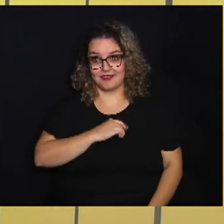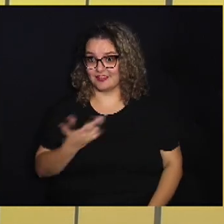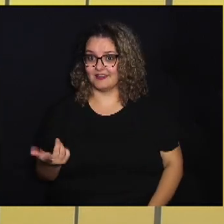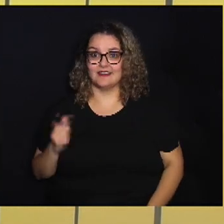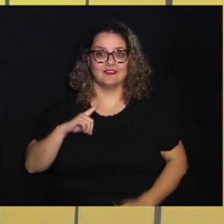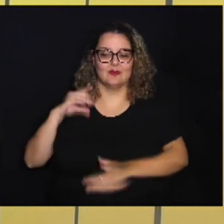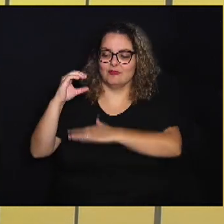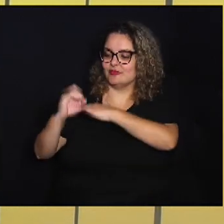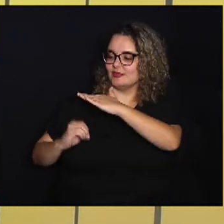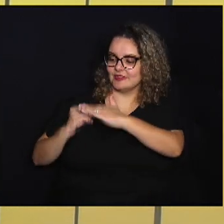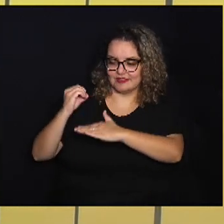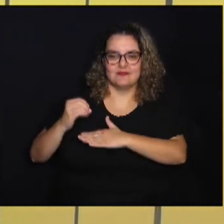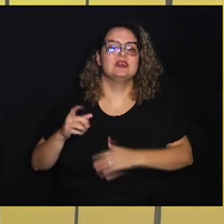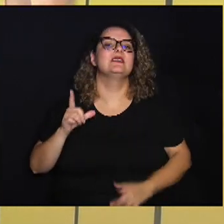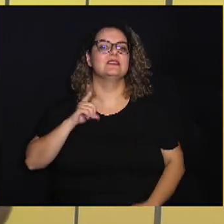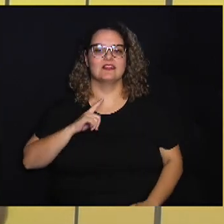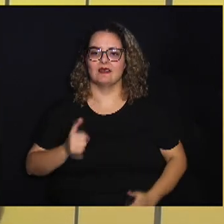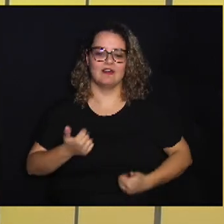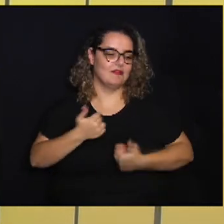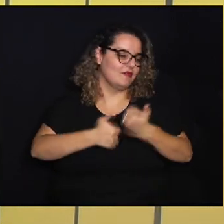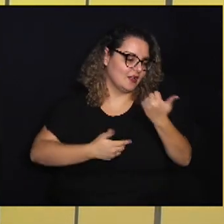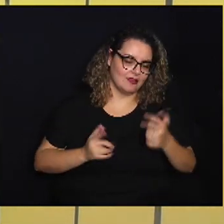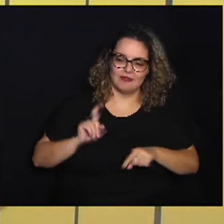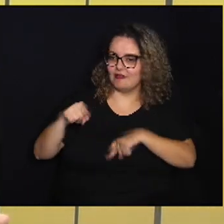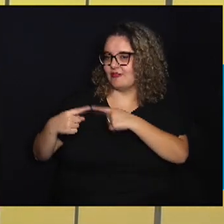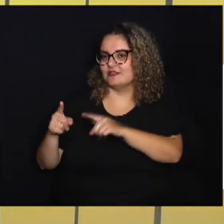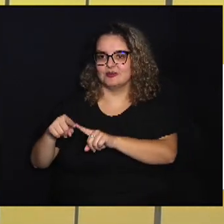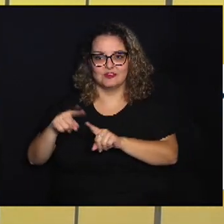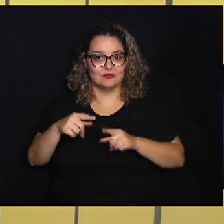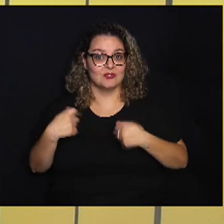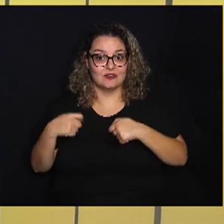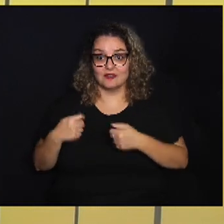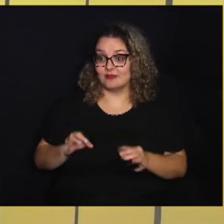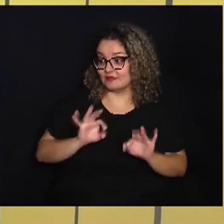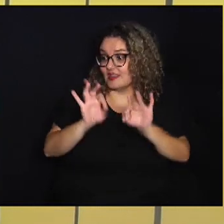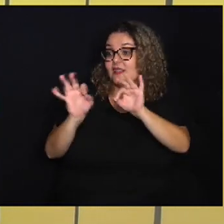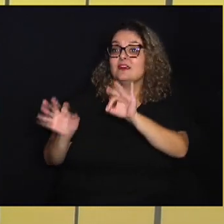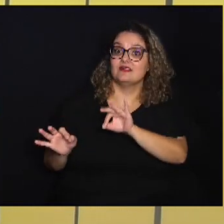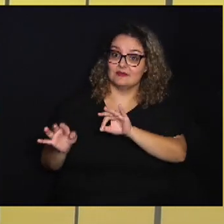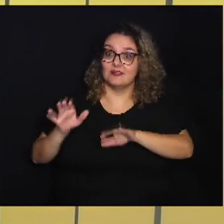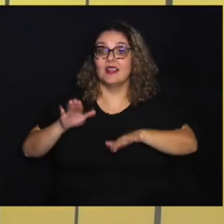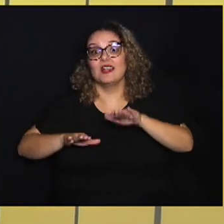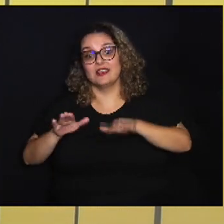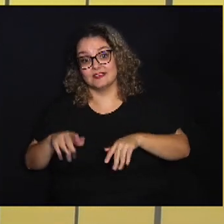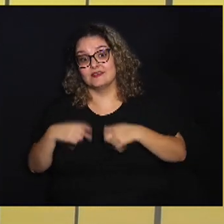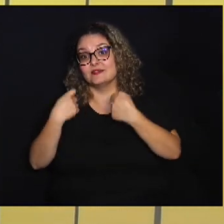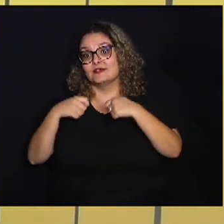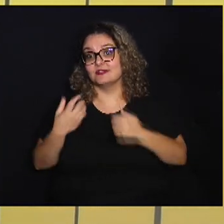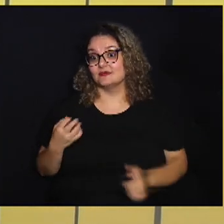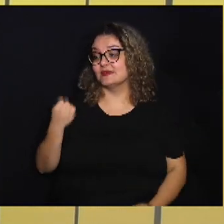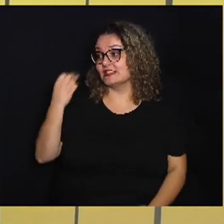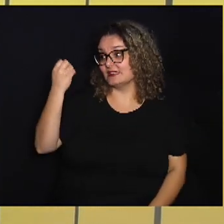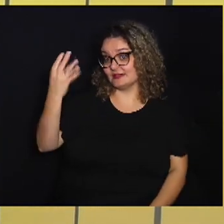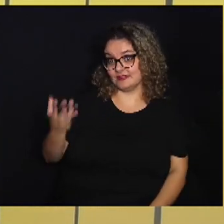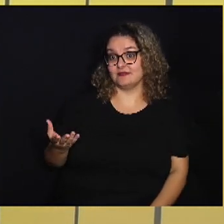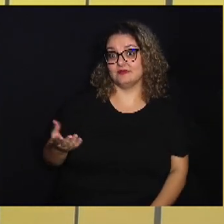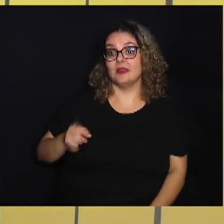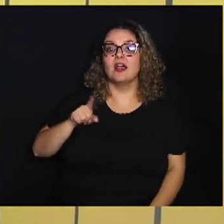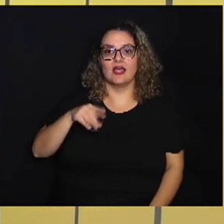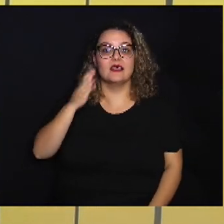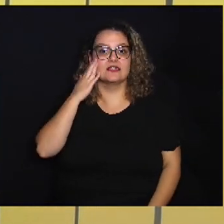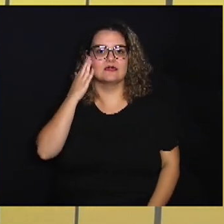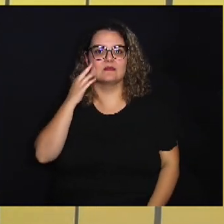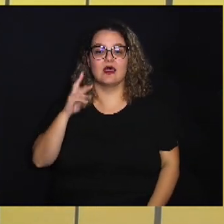plantão fim de semana, tem jogo de futebol, tem jogo de outra modalidade que você precisa acompanhar. Muitas vezes precisa viajar. Então, é saber